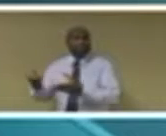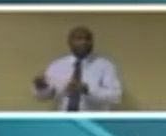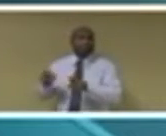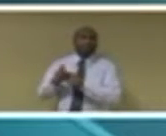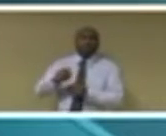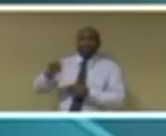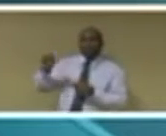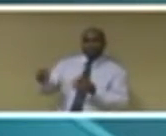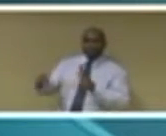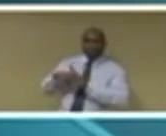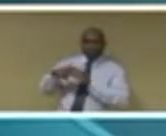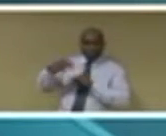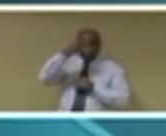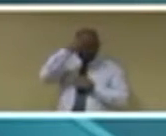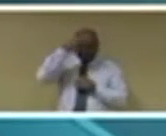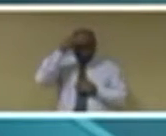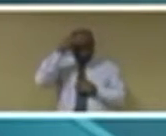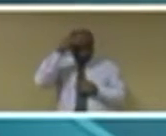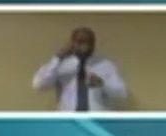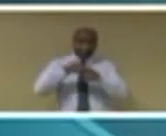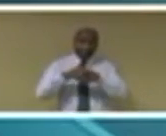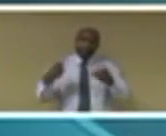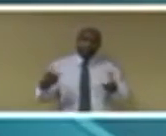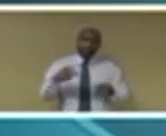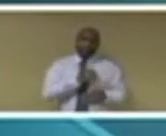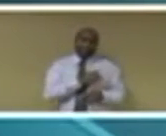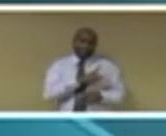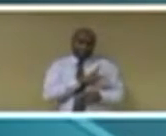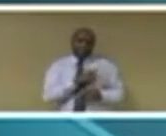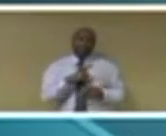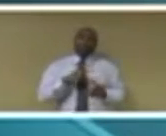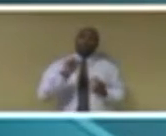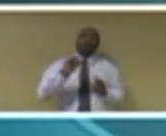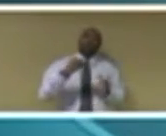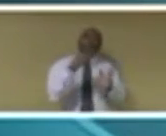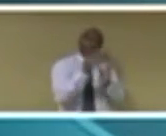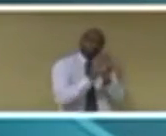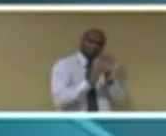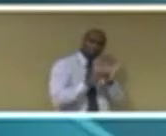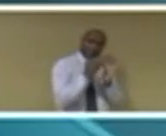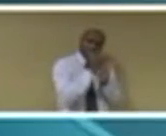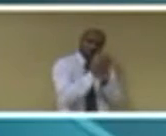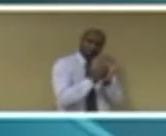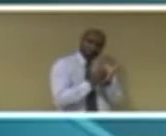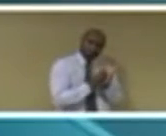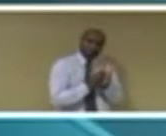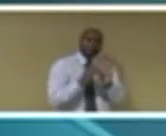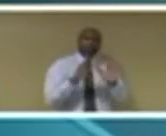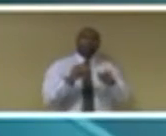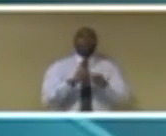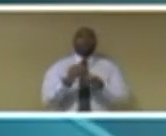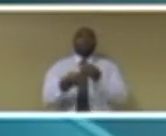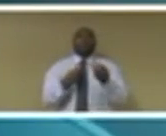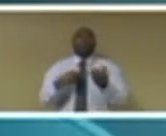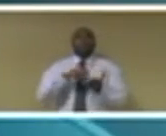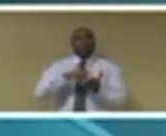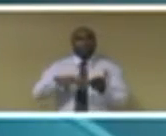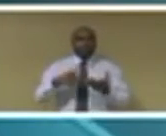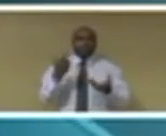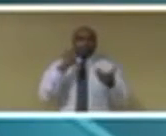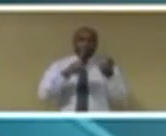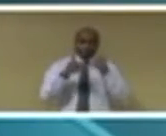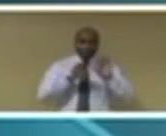gestão da Prefeitura de Sinop para que, doravante, se abstenha de incluir nos editais especificações excessivas, irrelevantes